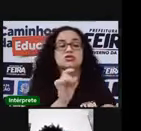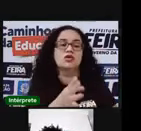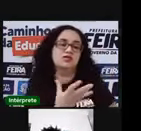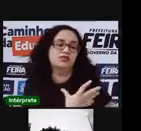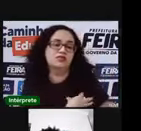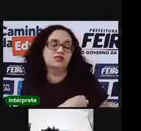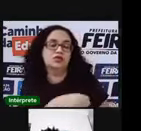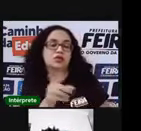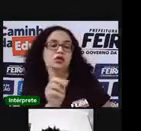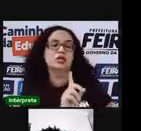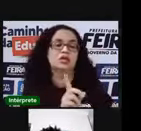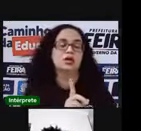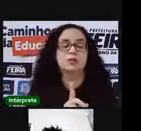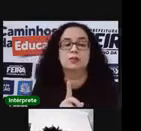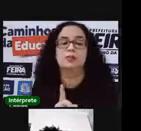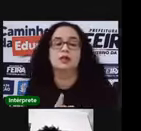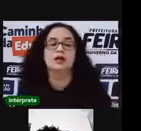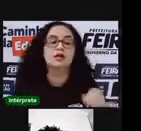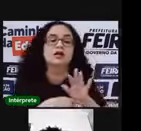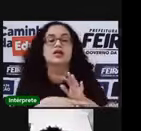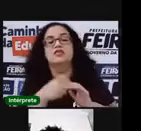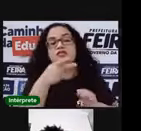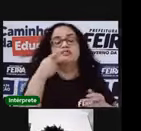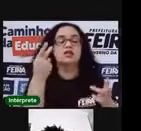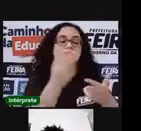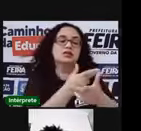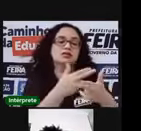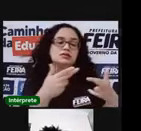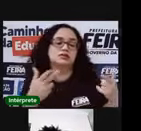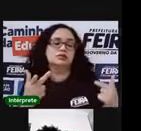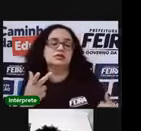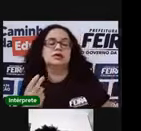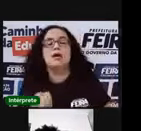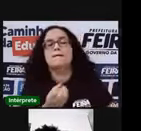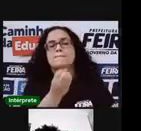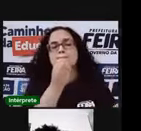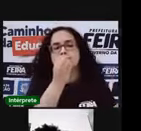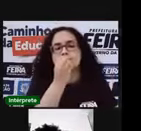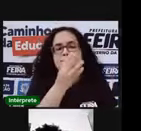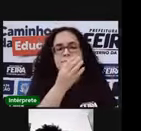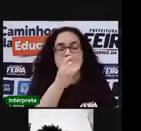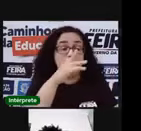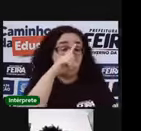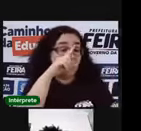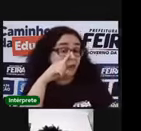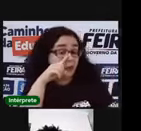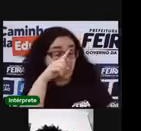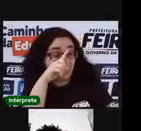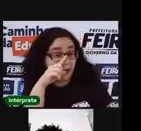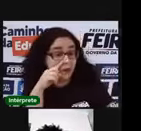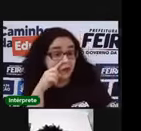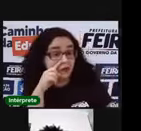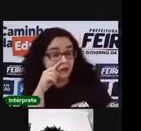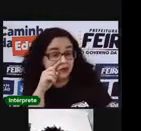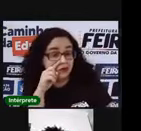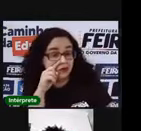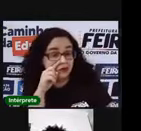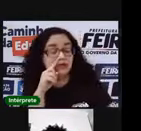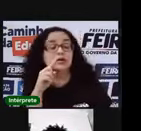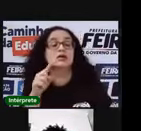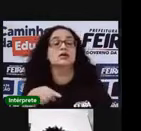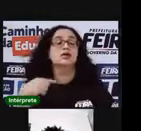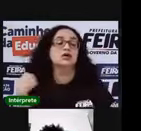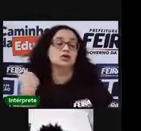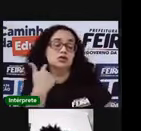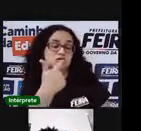não é? Orientar, dizer das coisas que são saudáveis, dizer dos perigos, dizer dos riscos para os